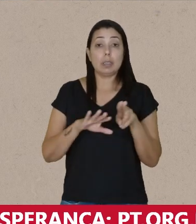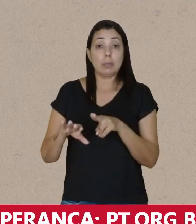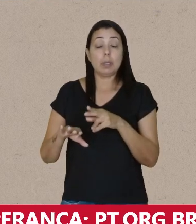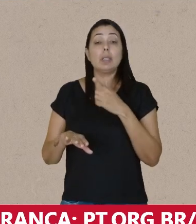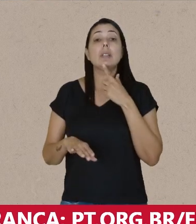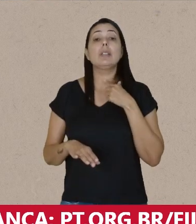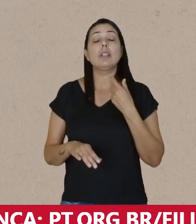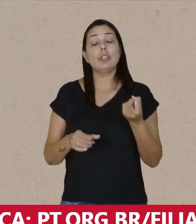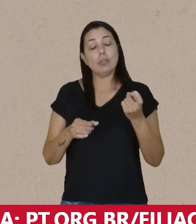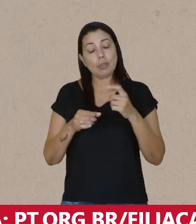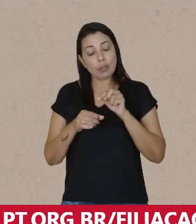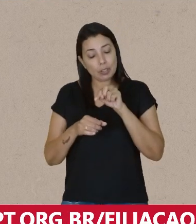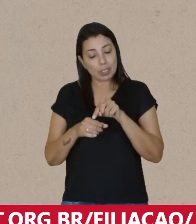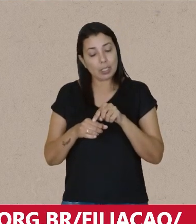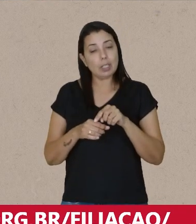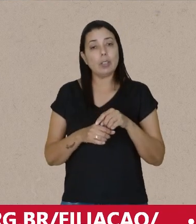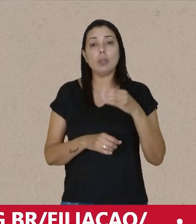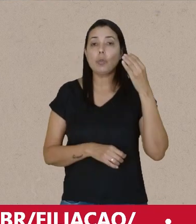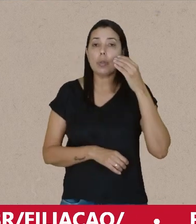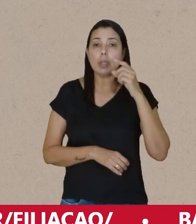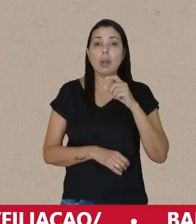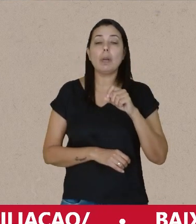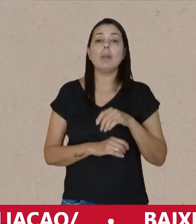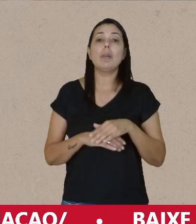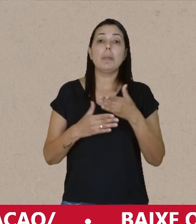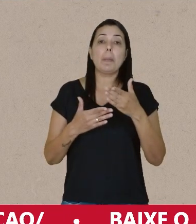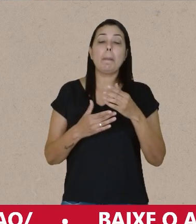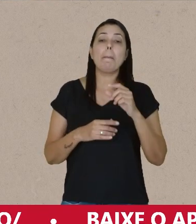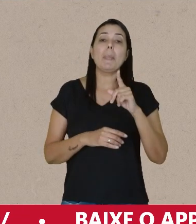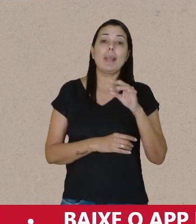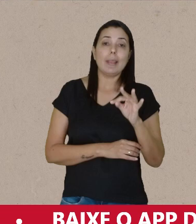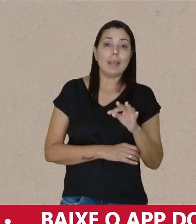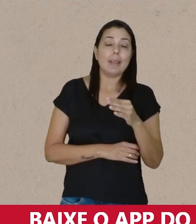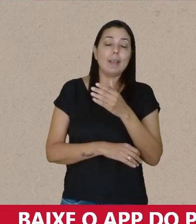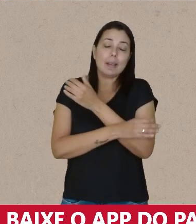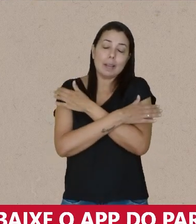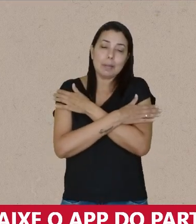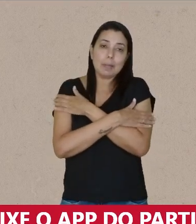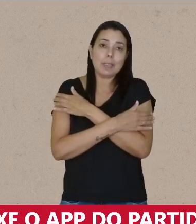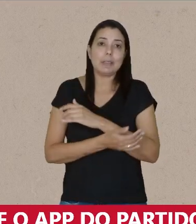desejo que você volte sempre aqui no Jornal Rádio PT. Bom dia, Thaís. Um abraço.